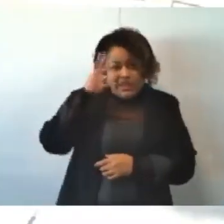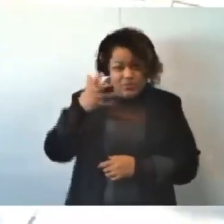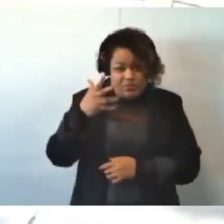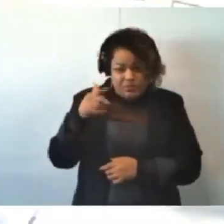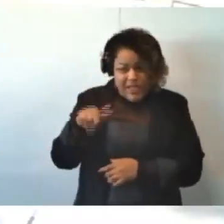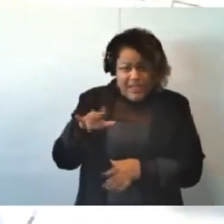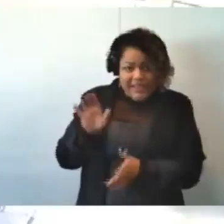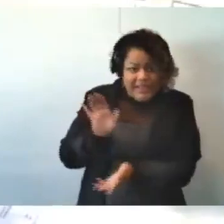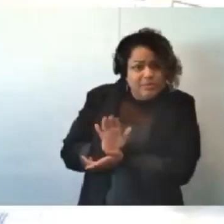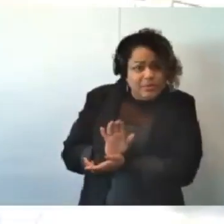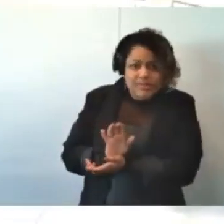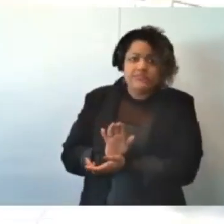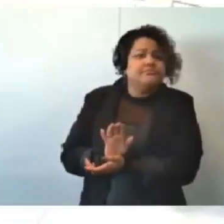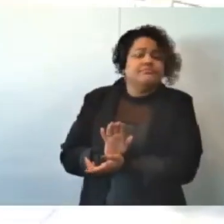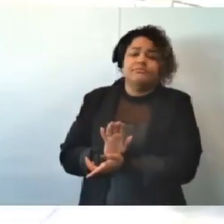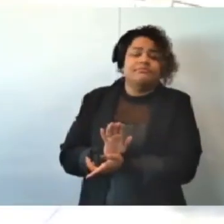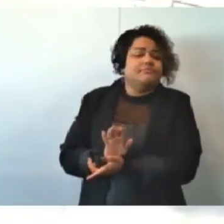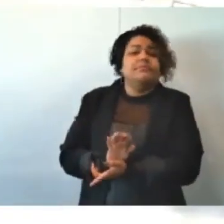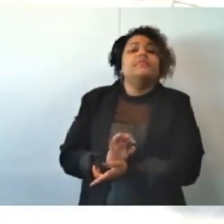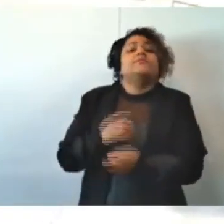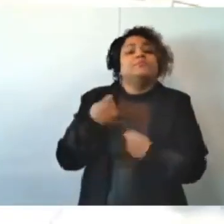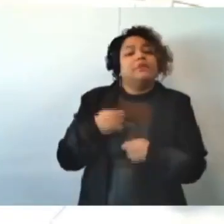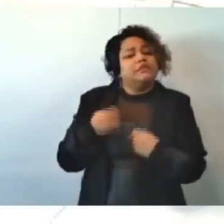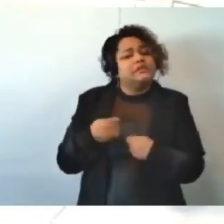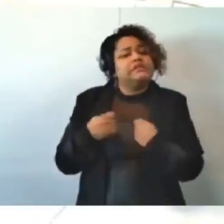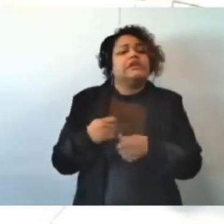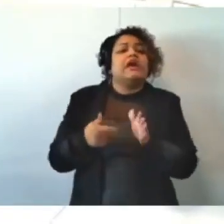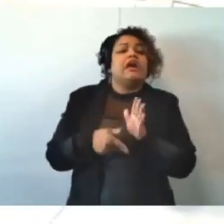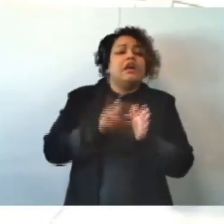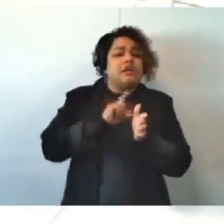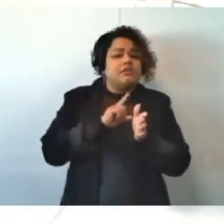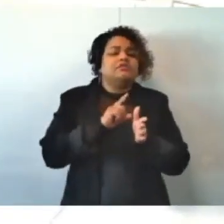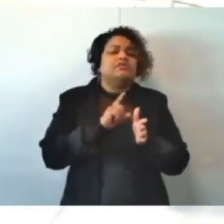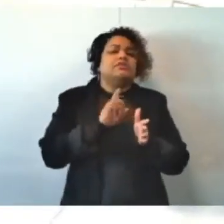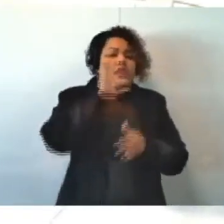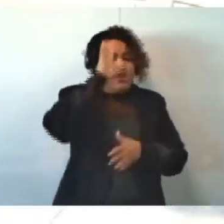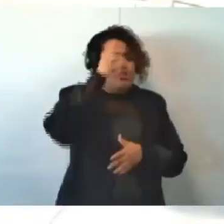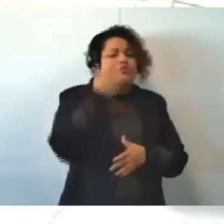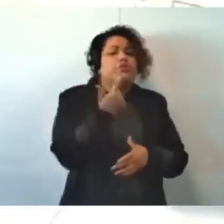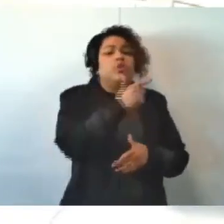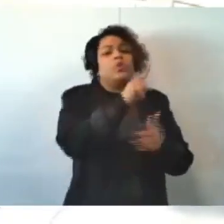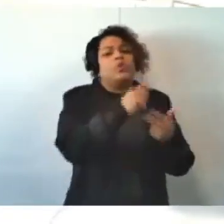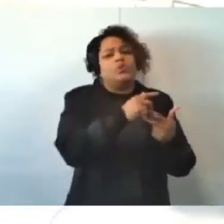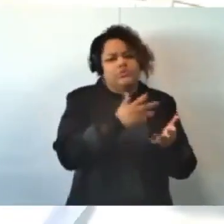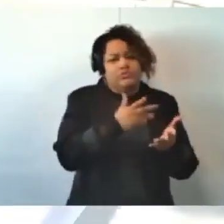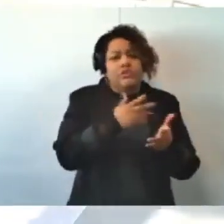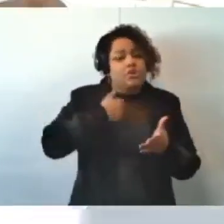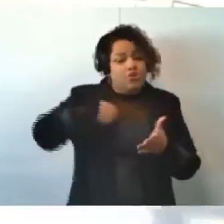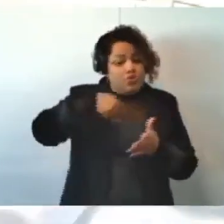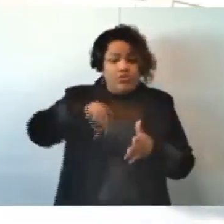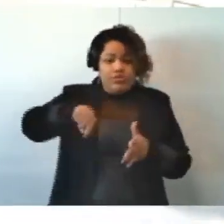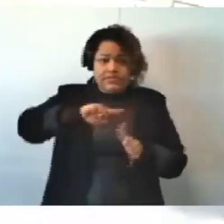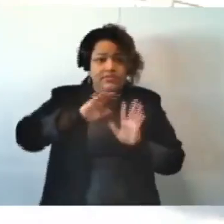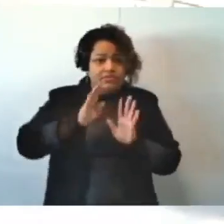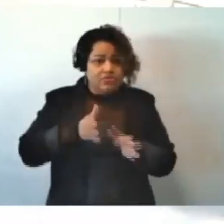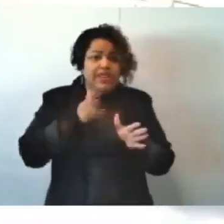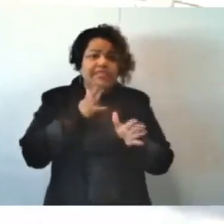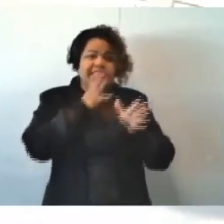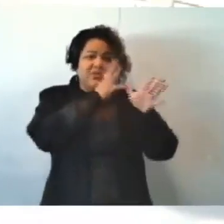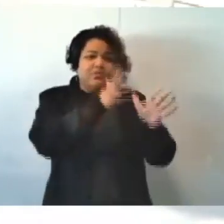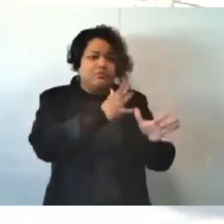vocês terem uma noção, nós fizemos a denúncia no Ministério Público. Essa denúncia foi chamada vários